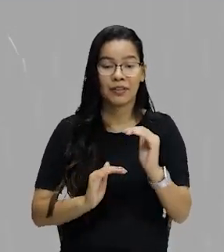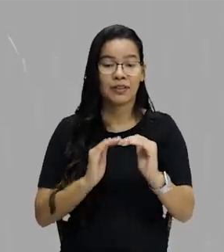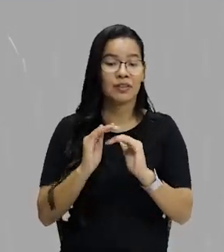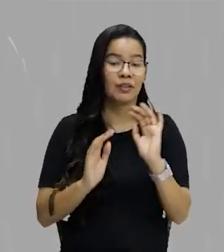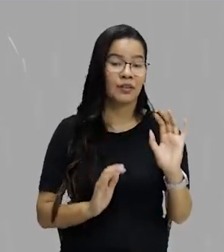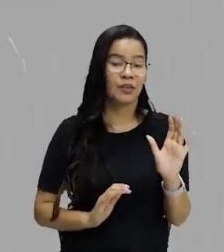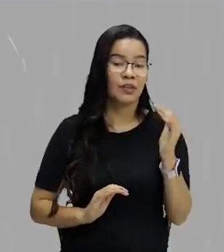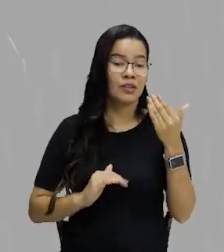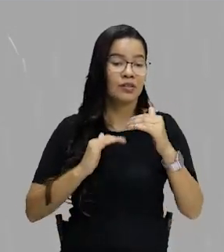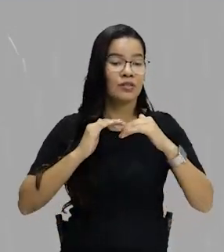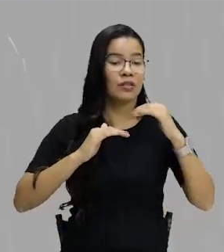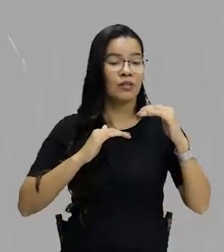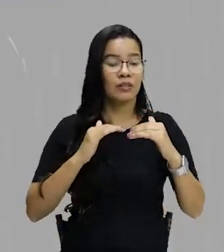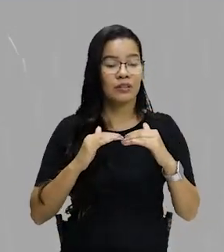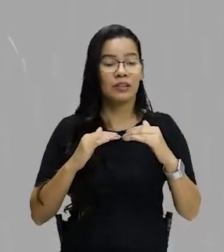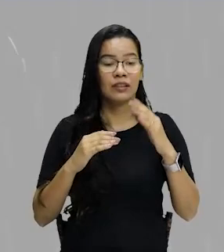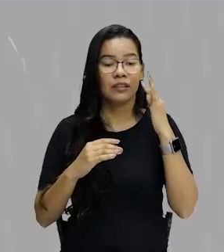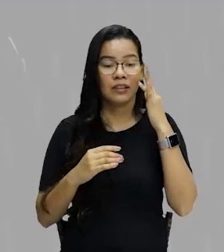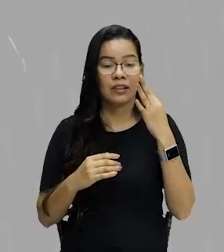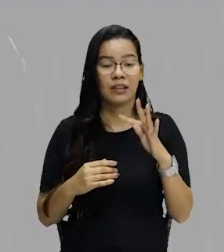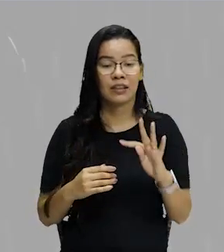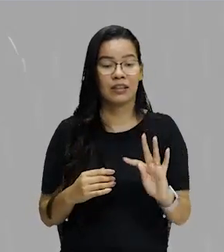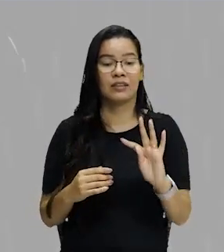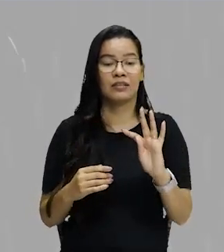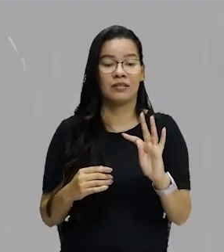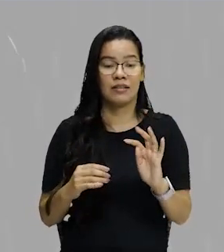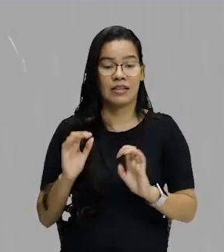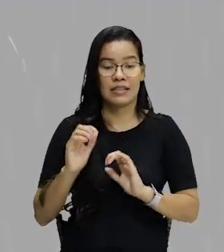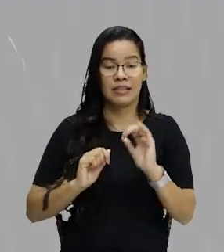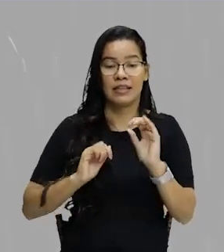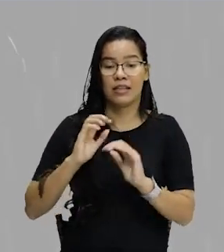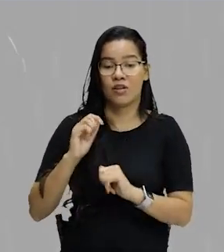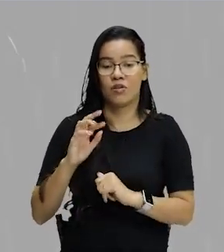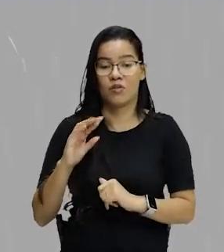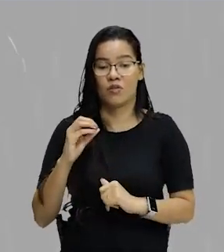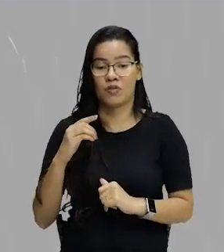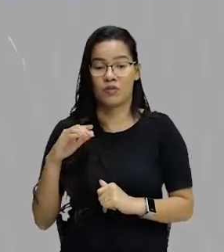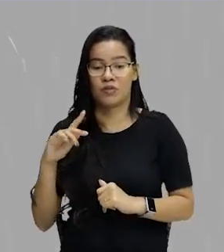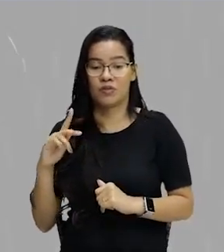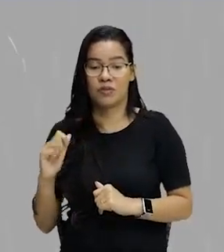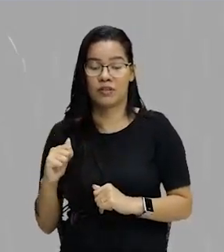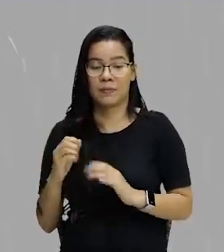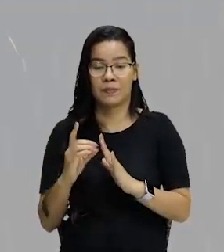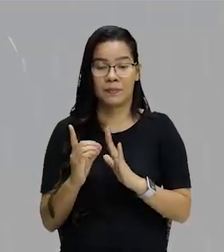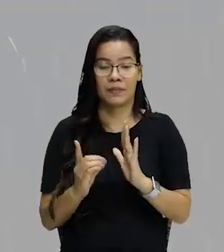com o desenvolvimento das técnicas de escalada em rocha, na década de